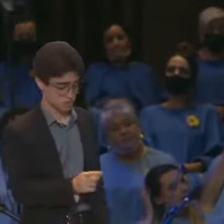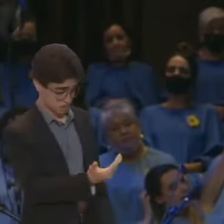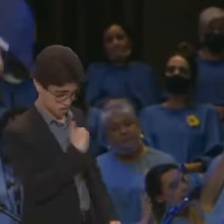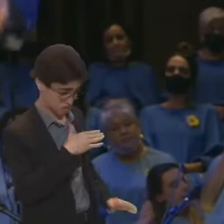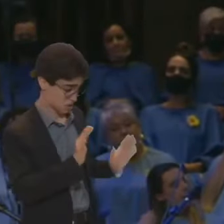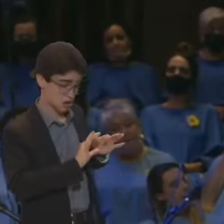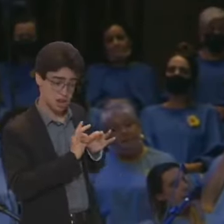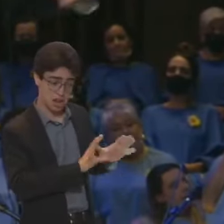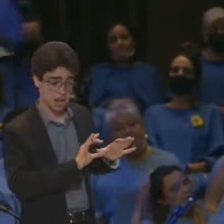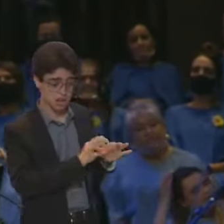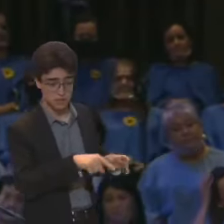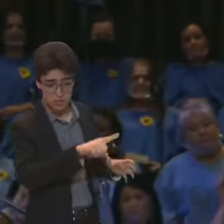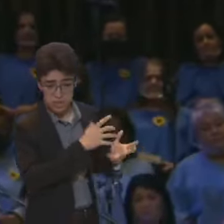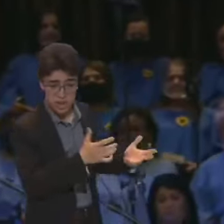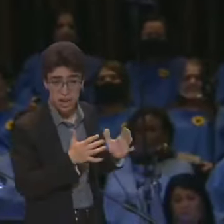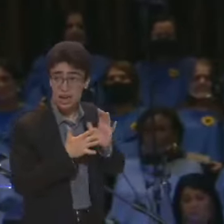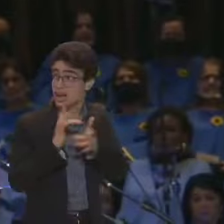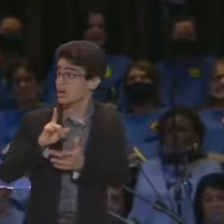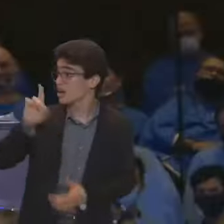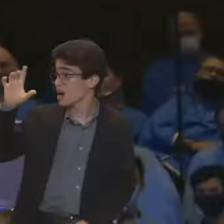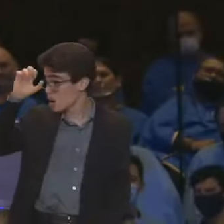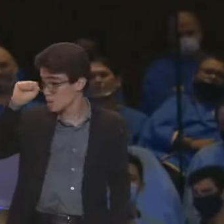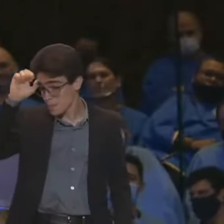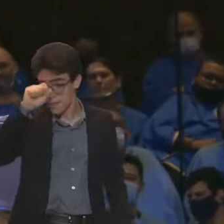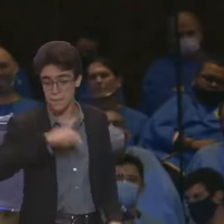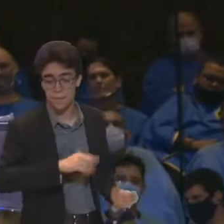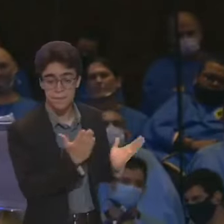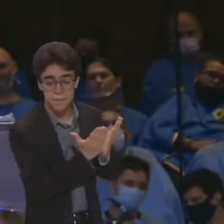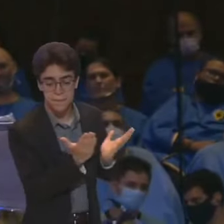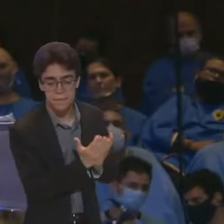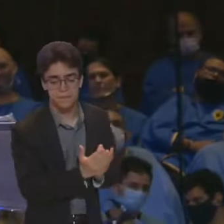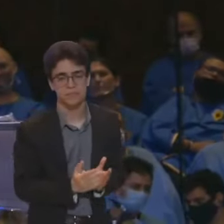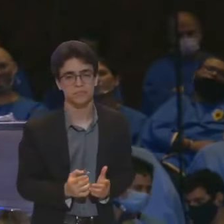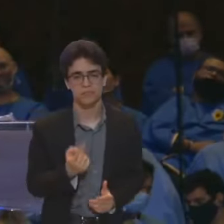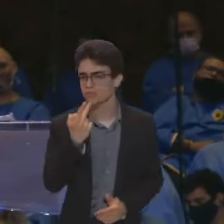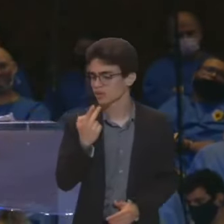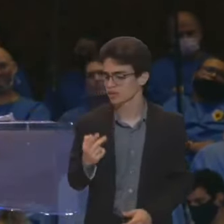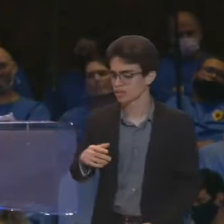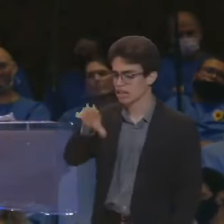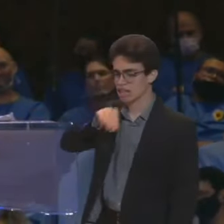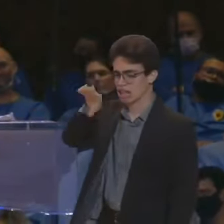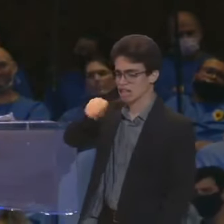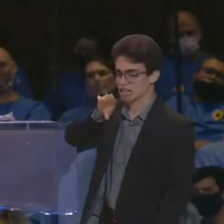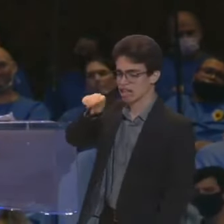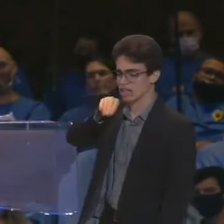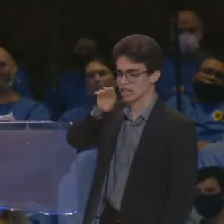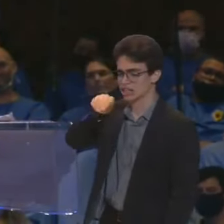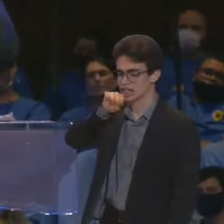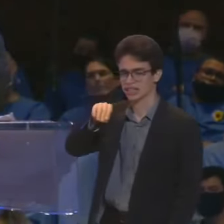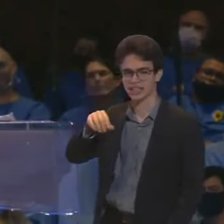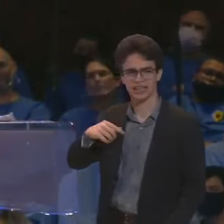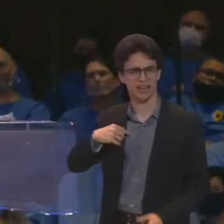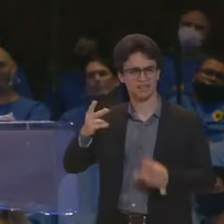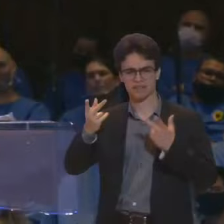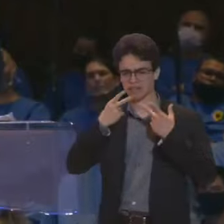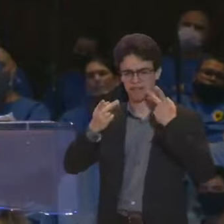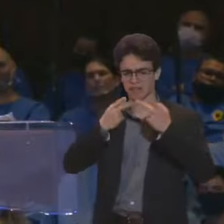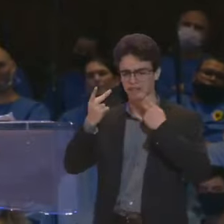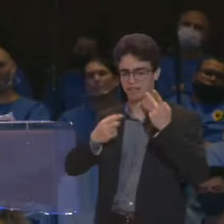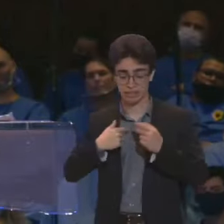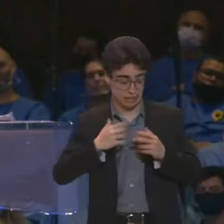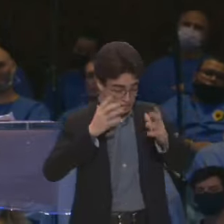mas se quiserem vir, vão aprender dele. Aqui é cristão. De repente uma gritou, uma barulheira falando algo,